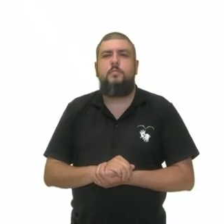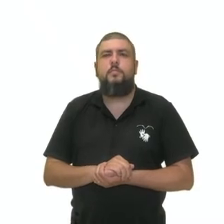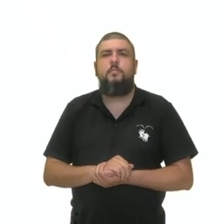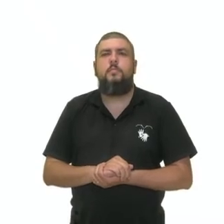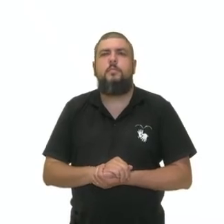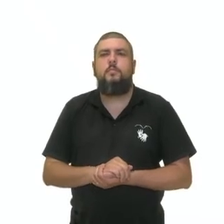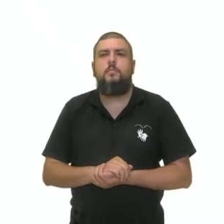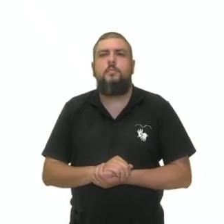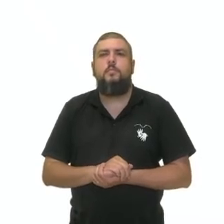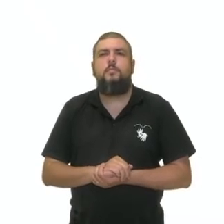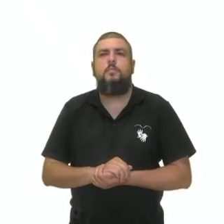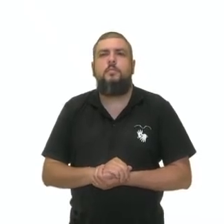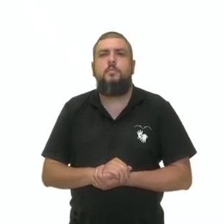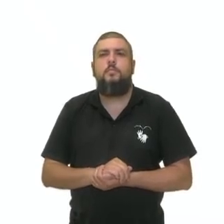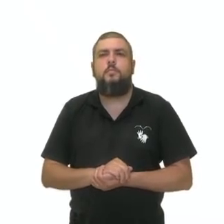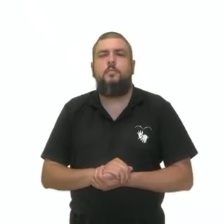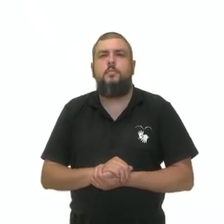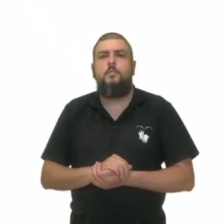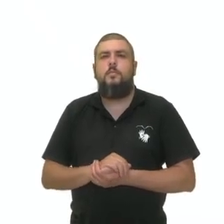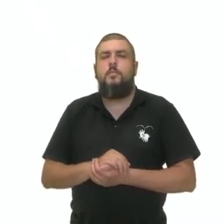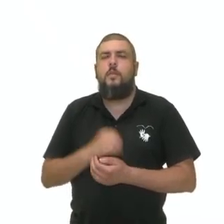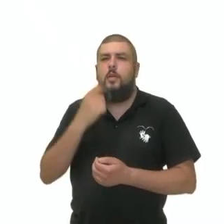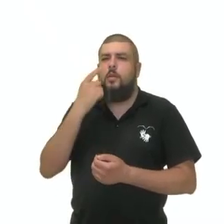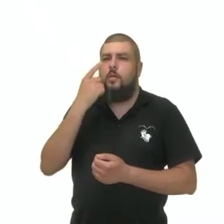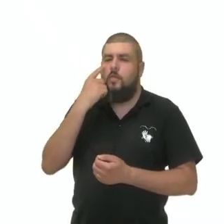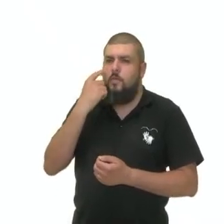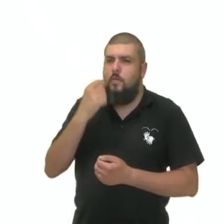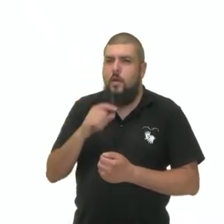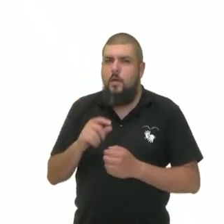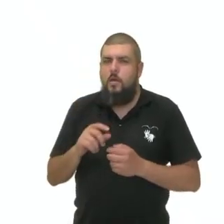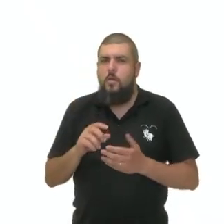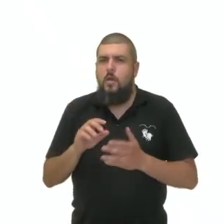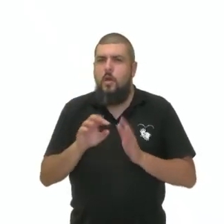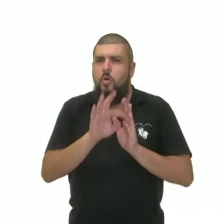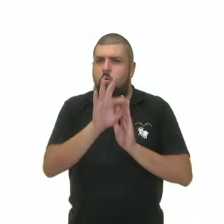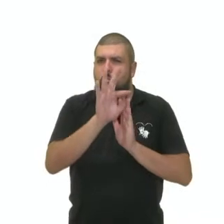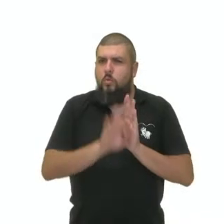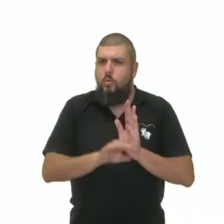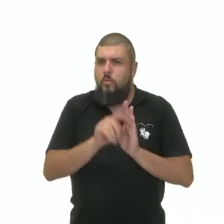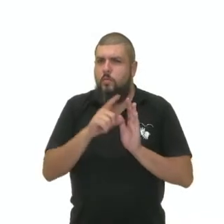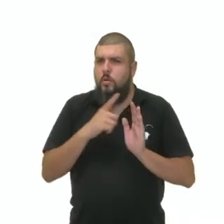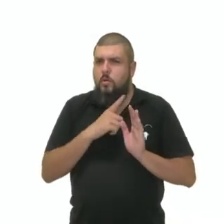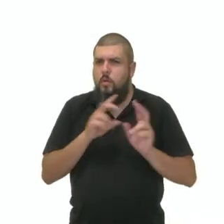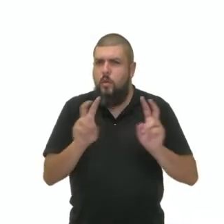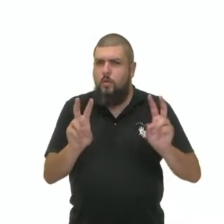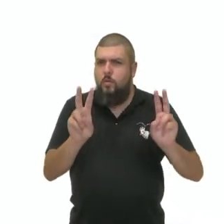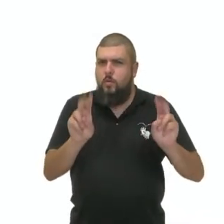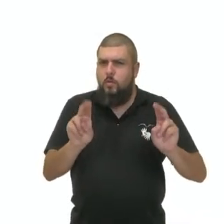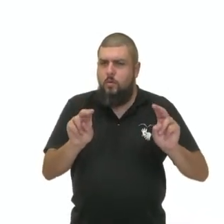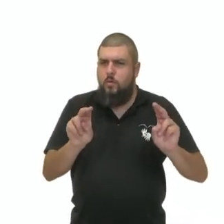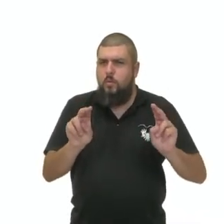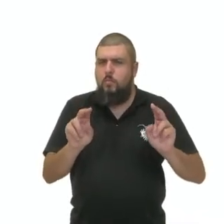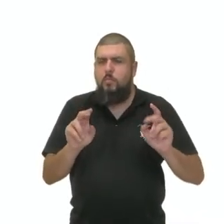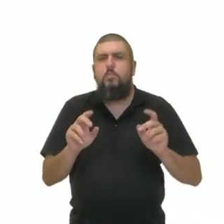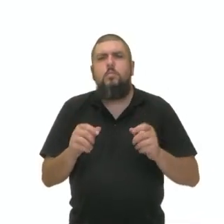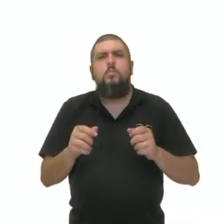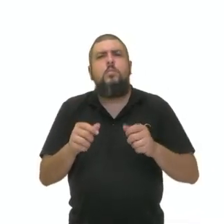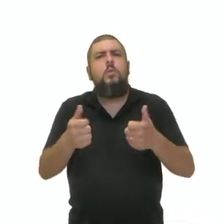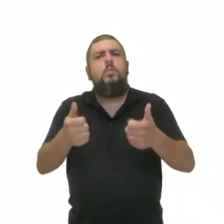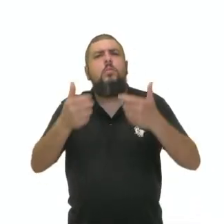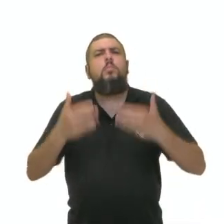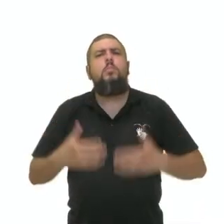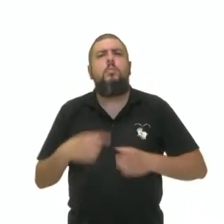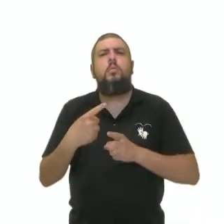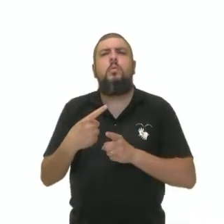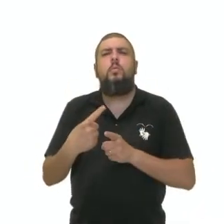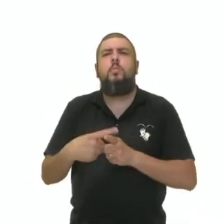então. O trecho a seguir aparece entre aspas na resenha. Justifique e explique o motivo.